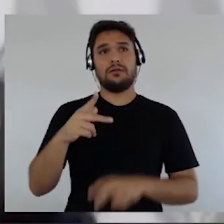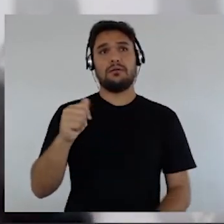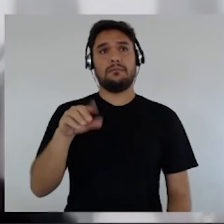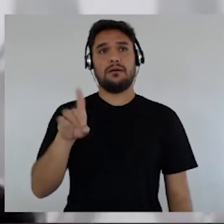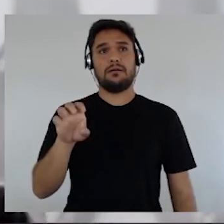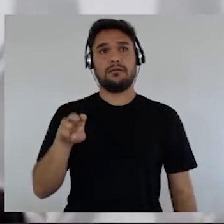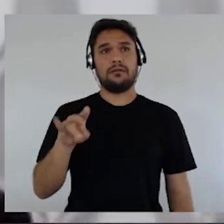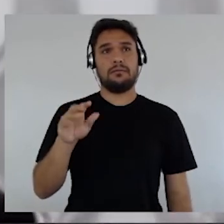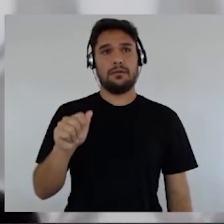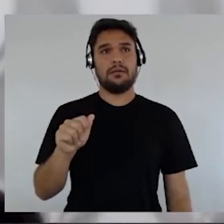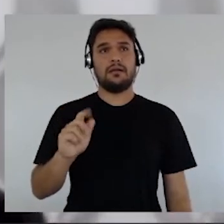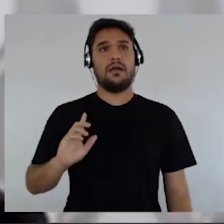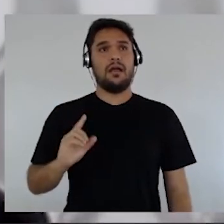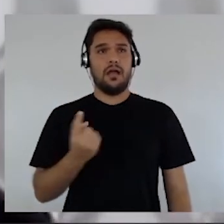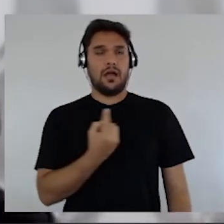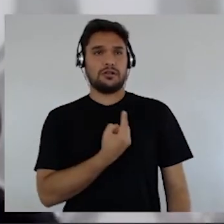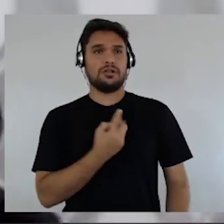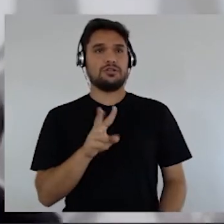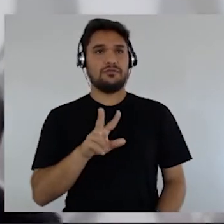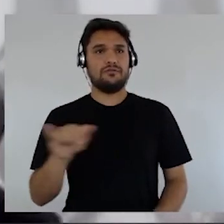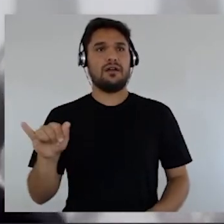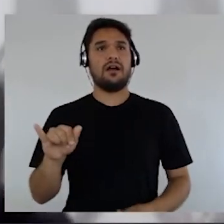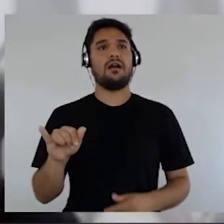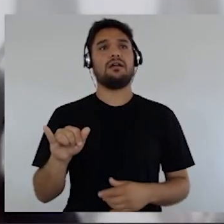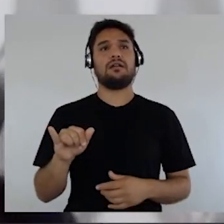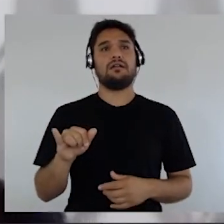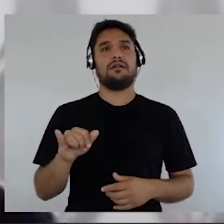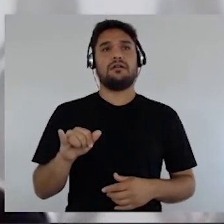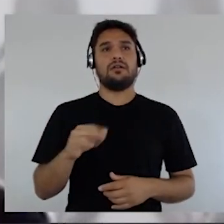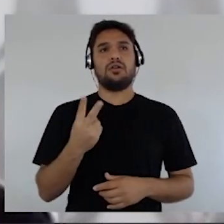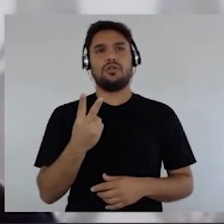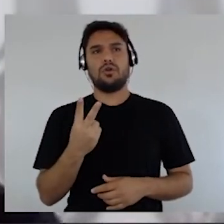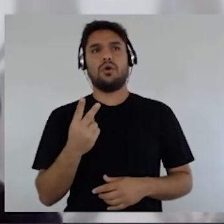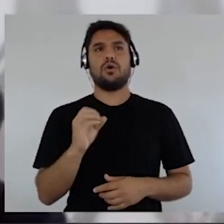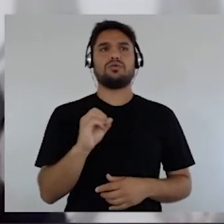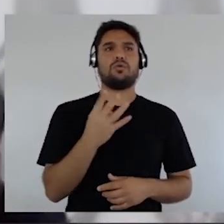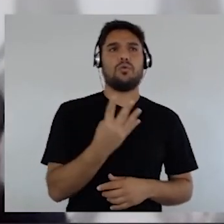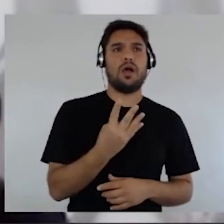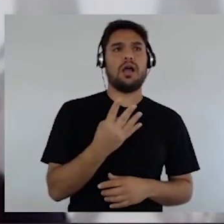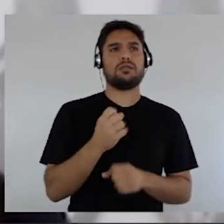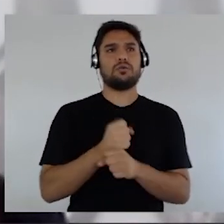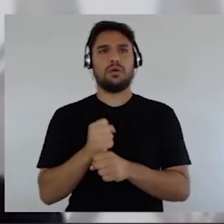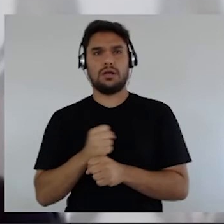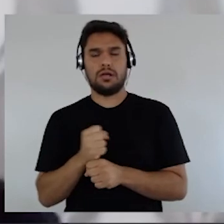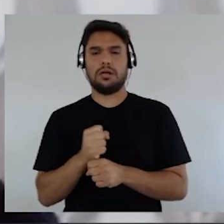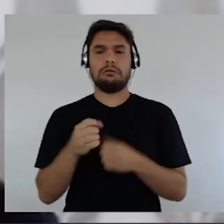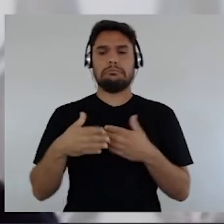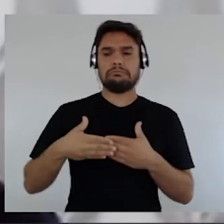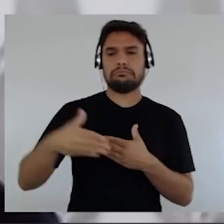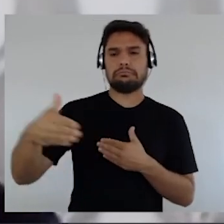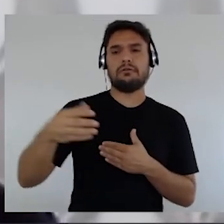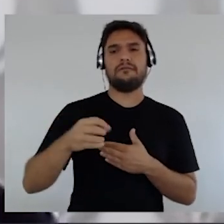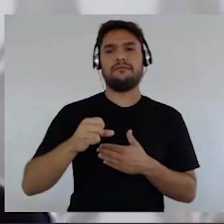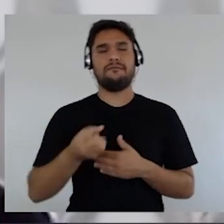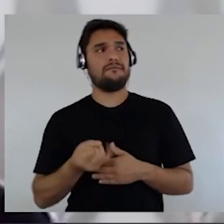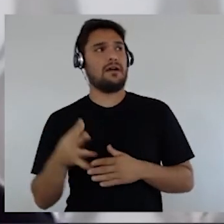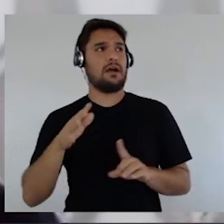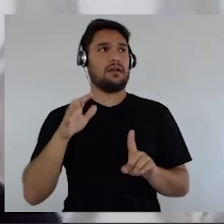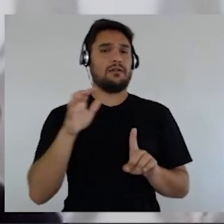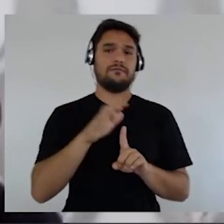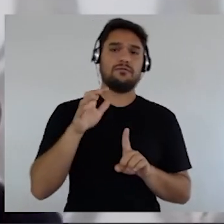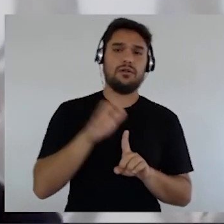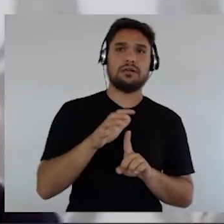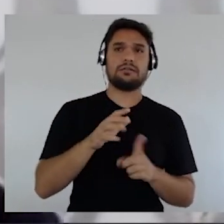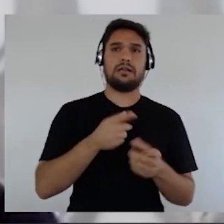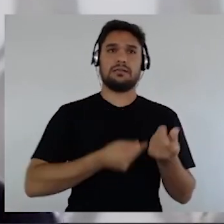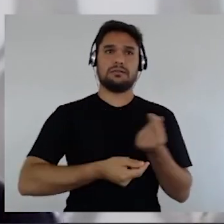pandemia, né? A gente vai passar aí nos próximos 2 ou 4 anos vários reflexos em toda a